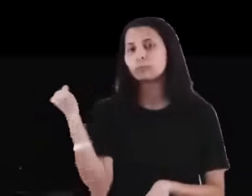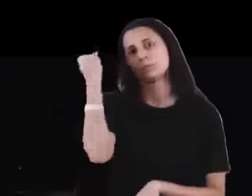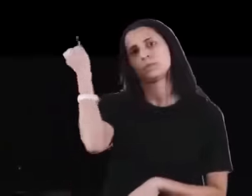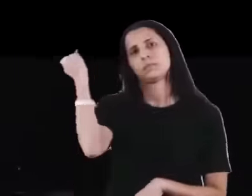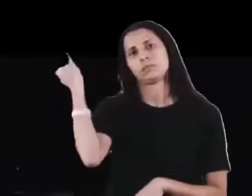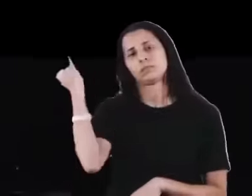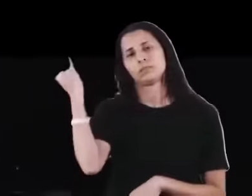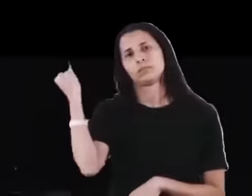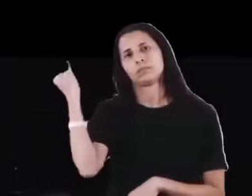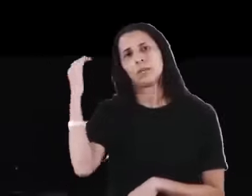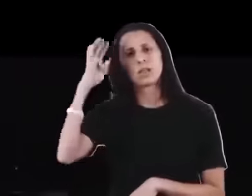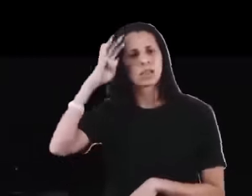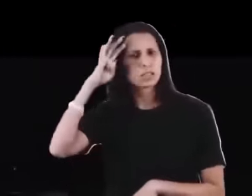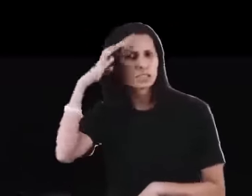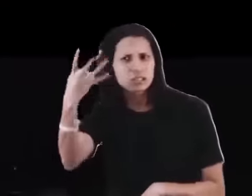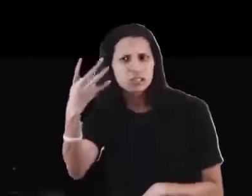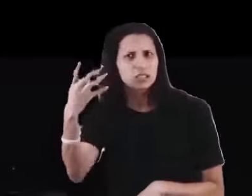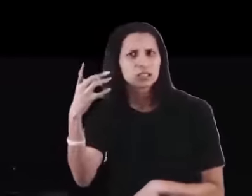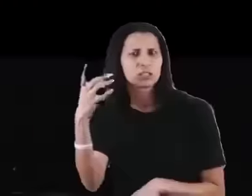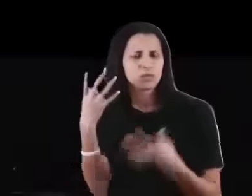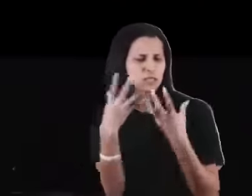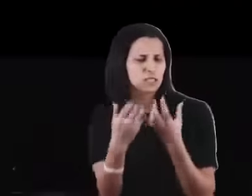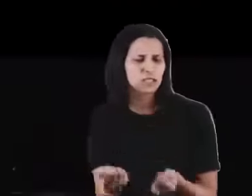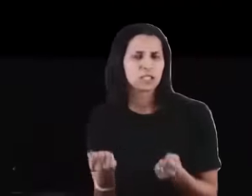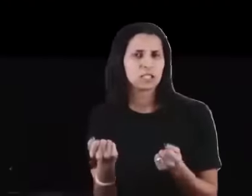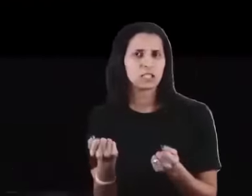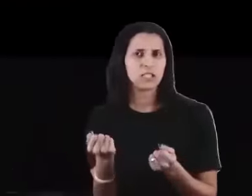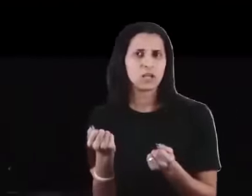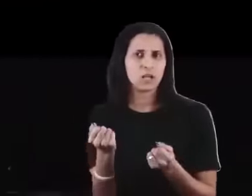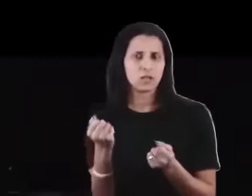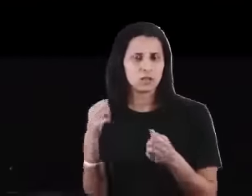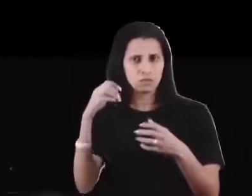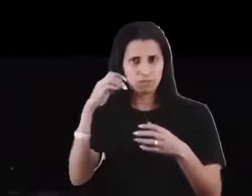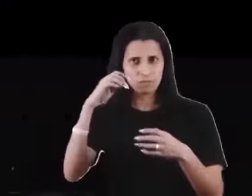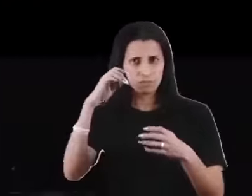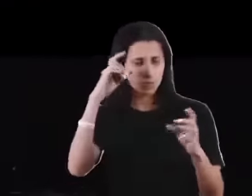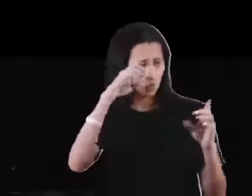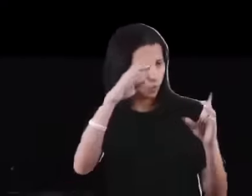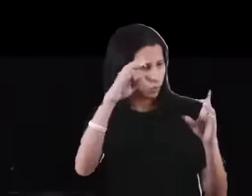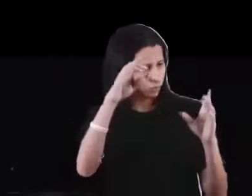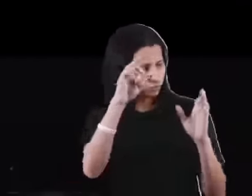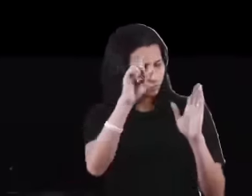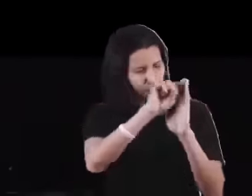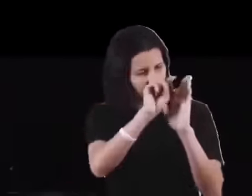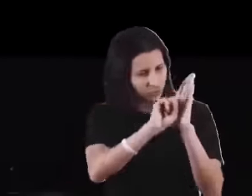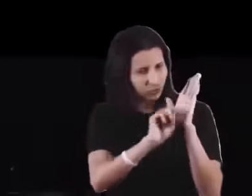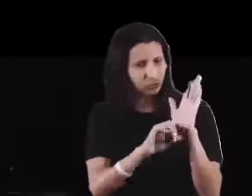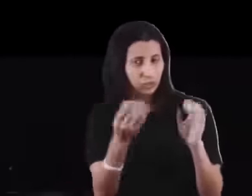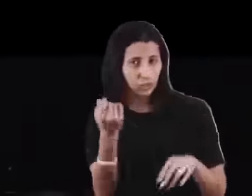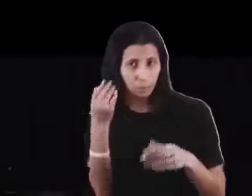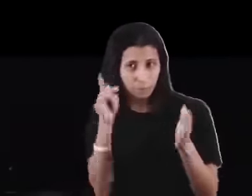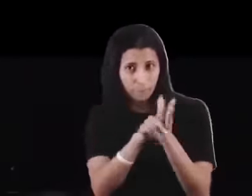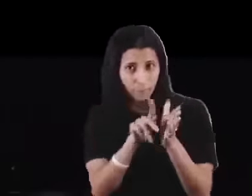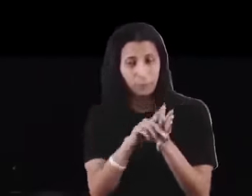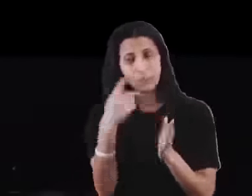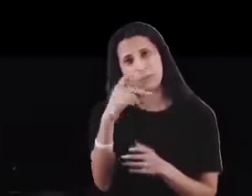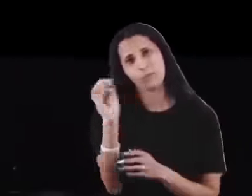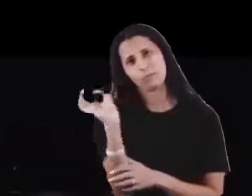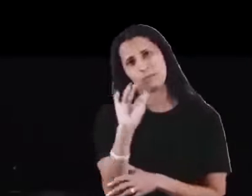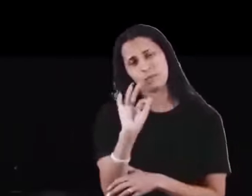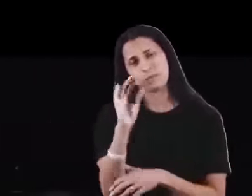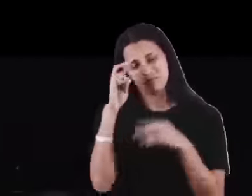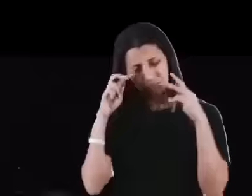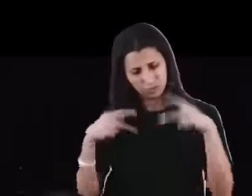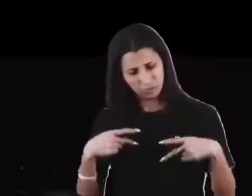não tome decisões baseada nos seus direitos tome decisões baseadas na direção de